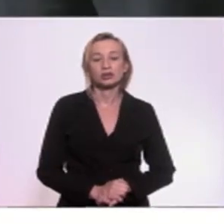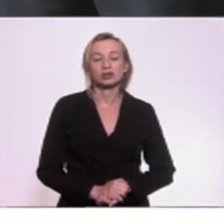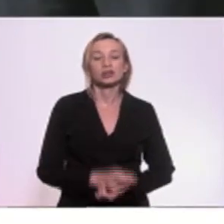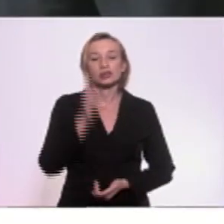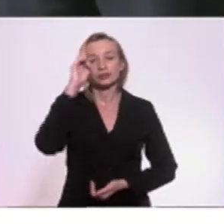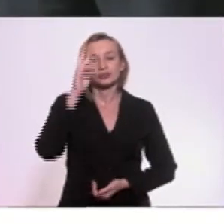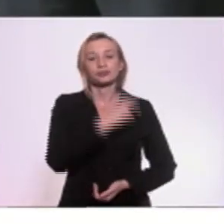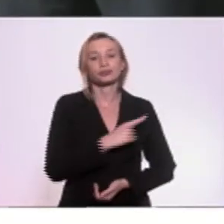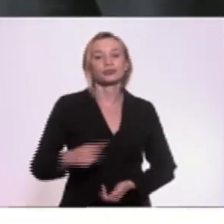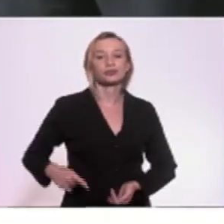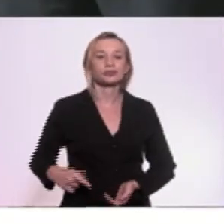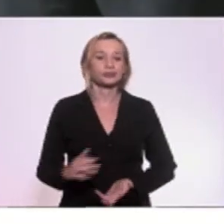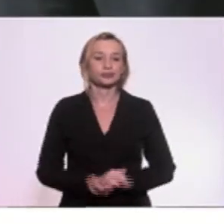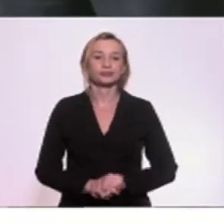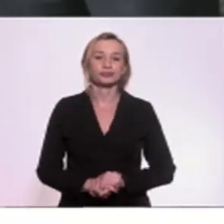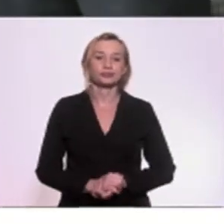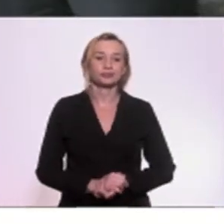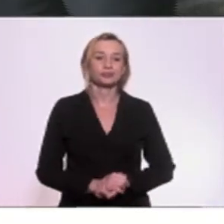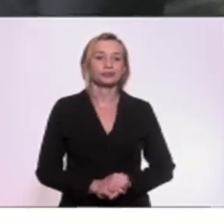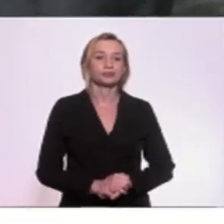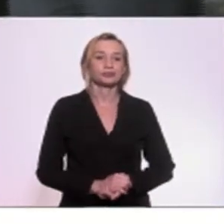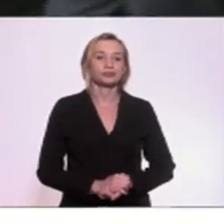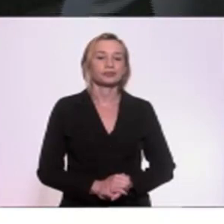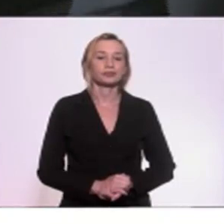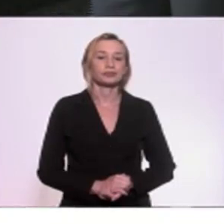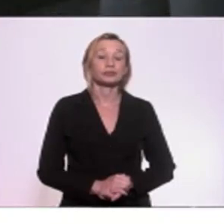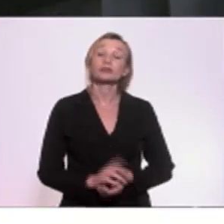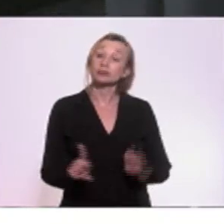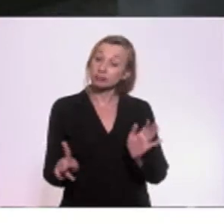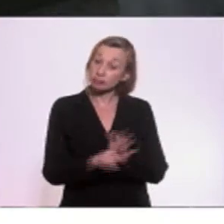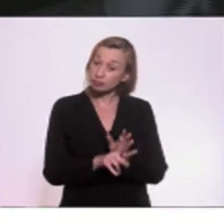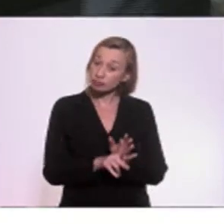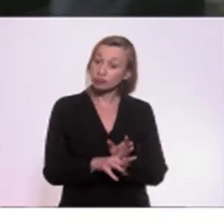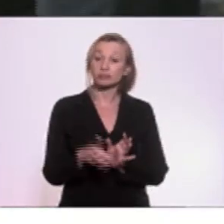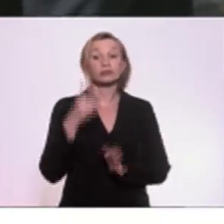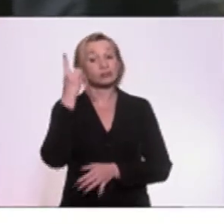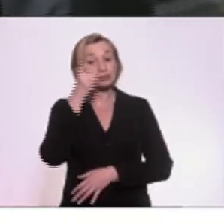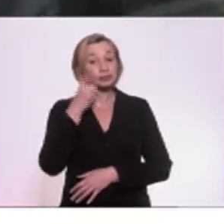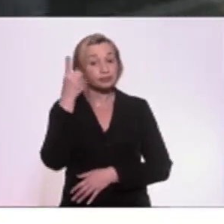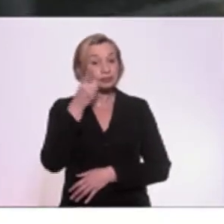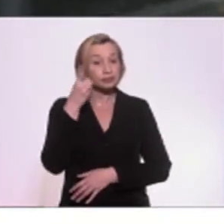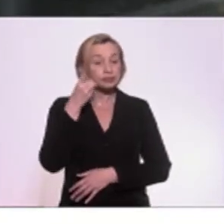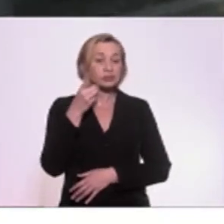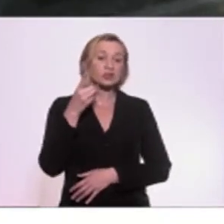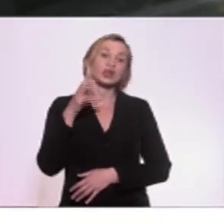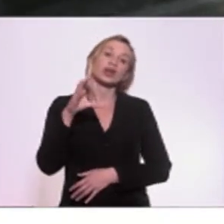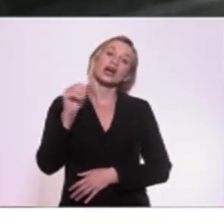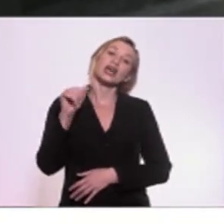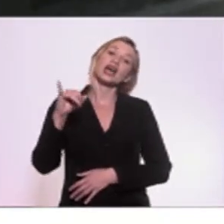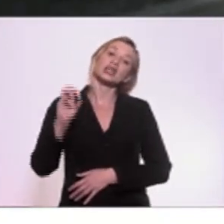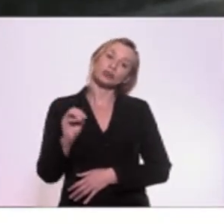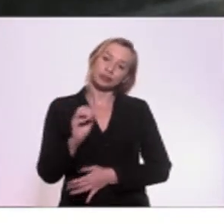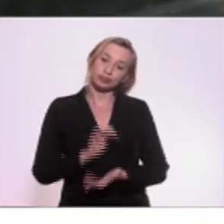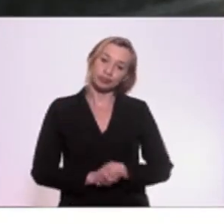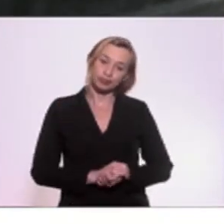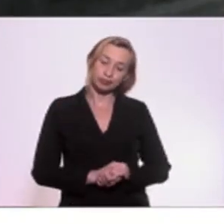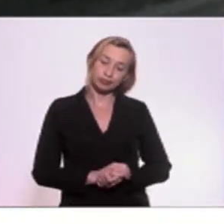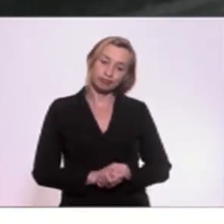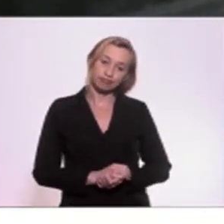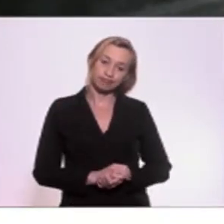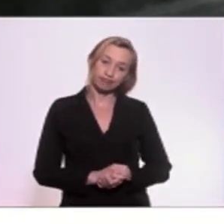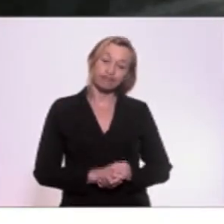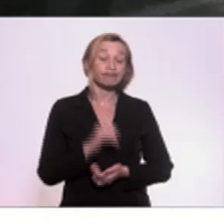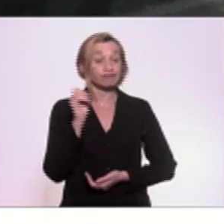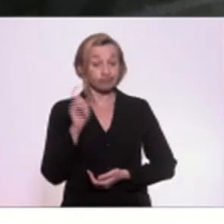Senhor presidente, o projeto do deputado Caiado é